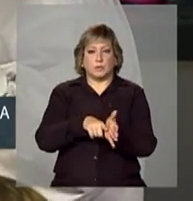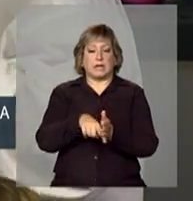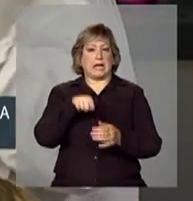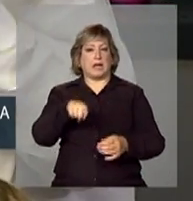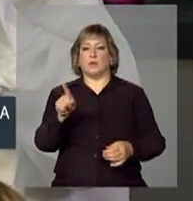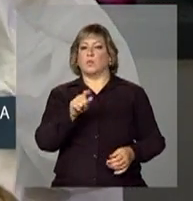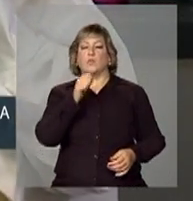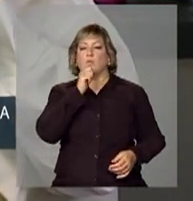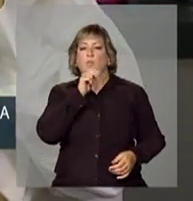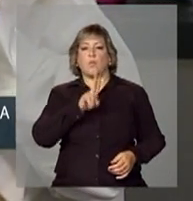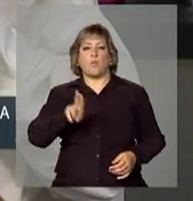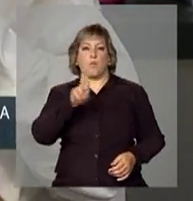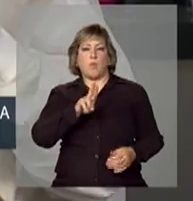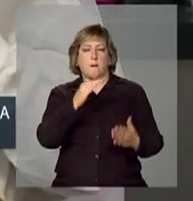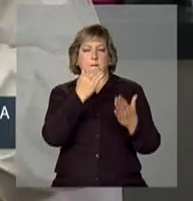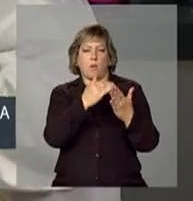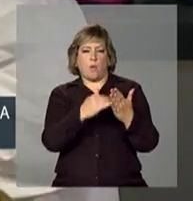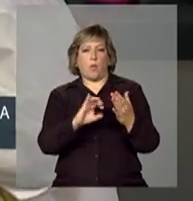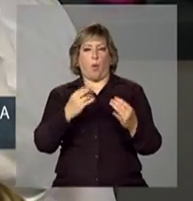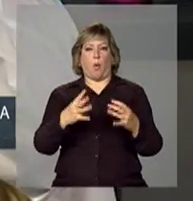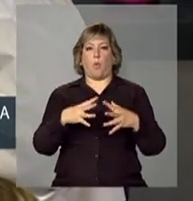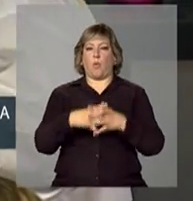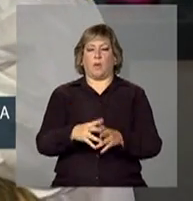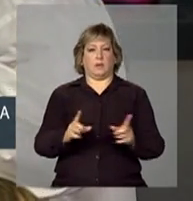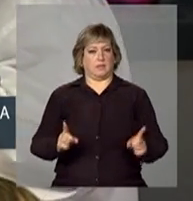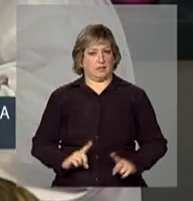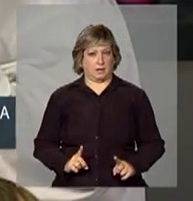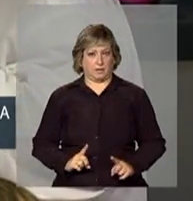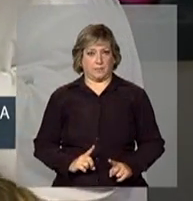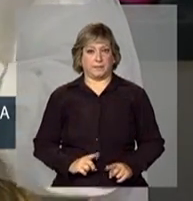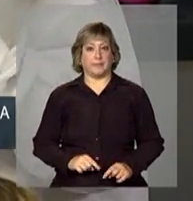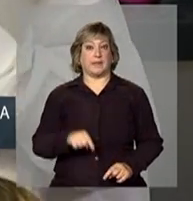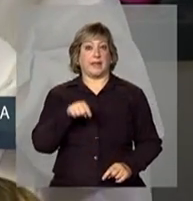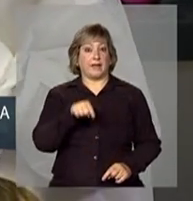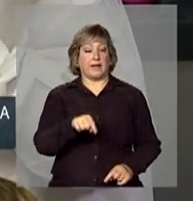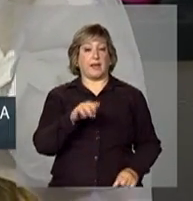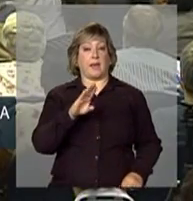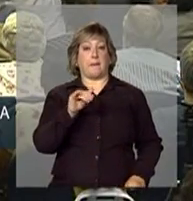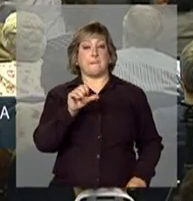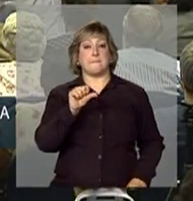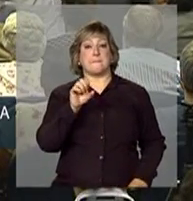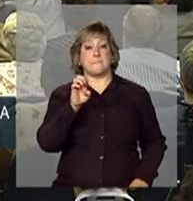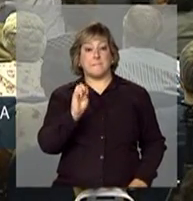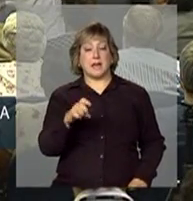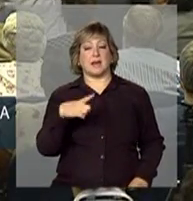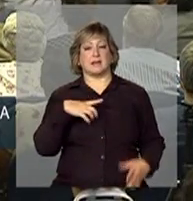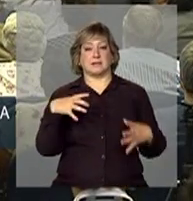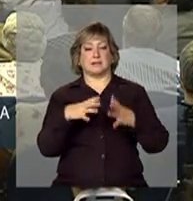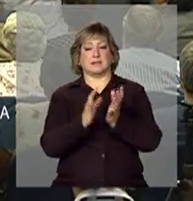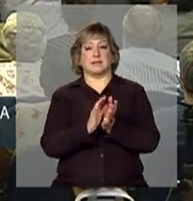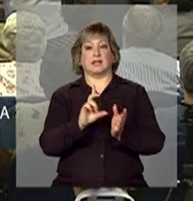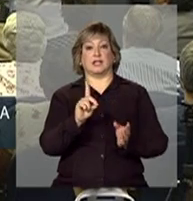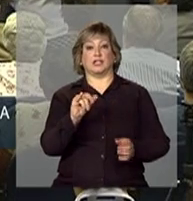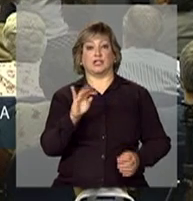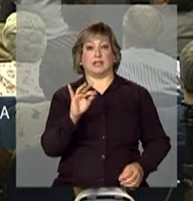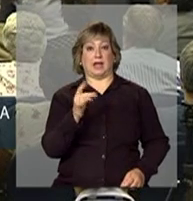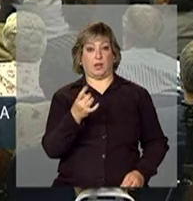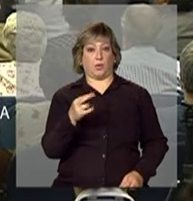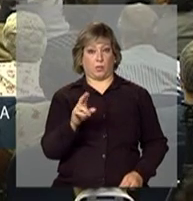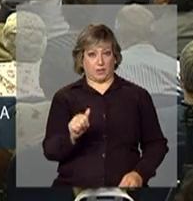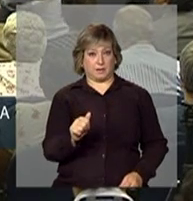pontual ou desorganizada. Ao contrário, ela é a base da matriz de repressão da ditadura. Tá?